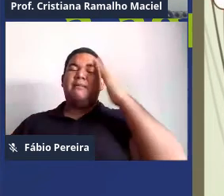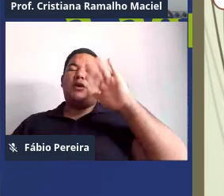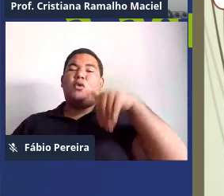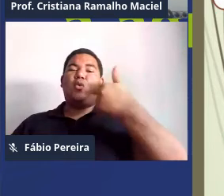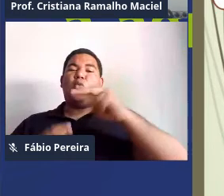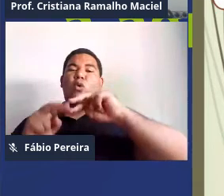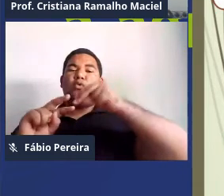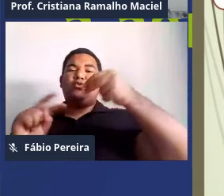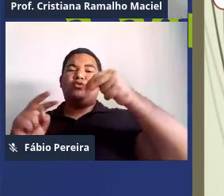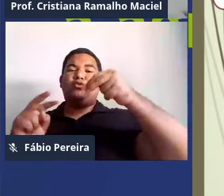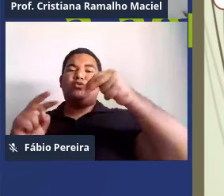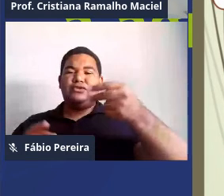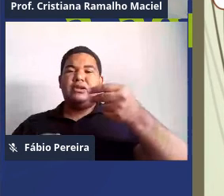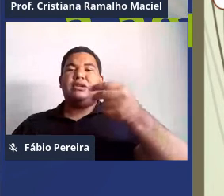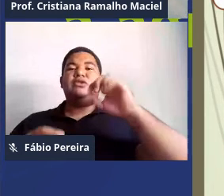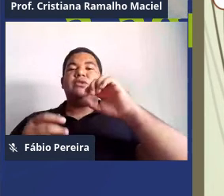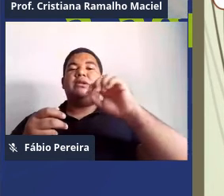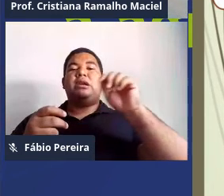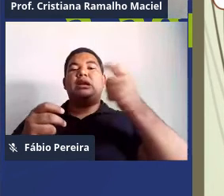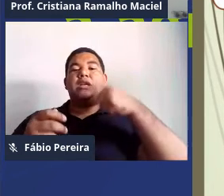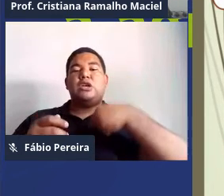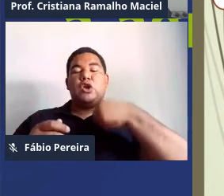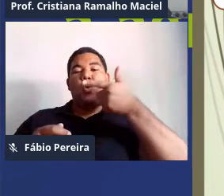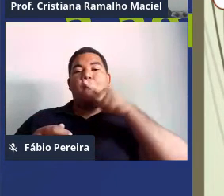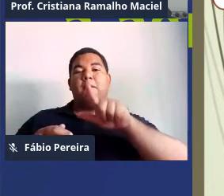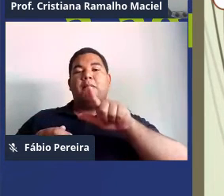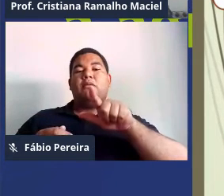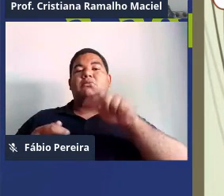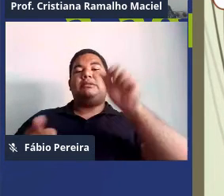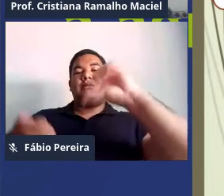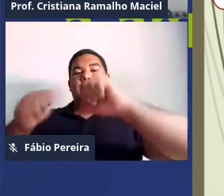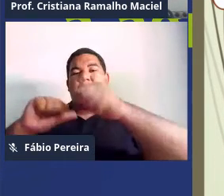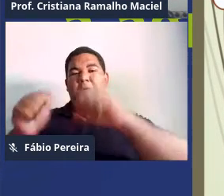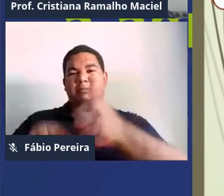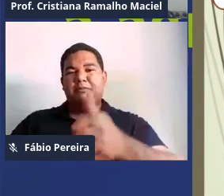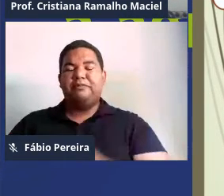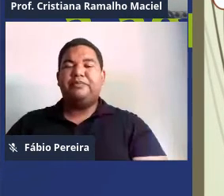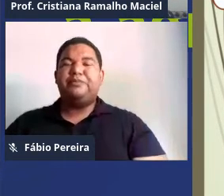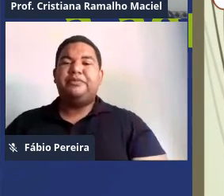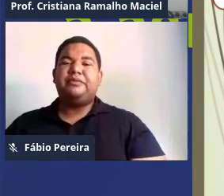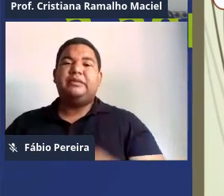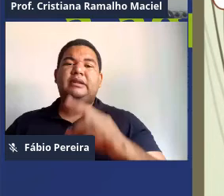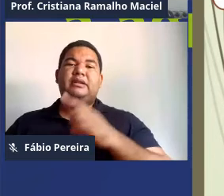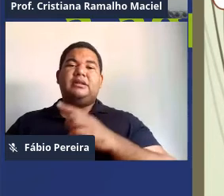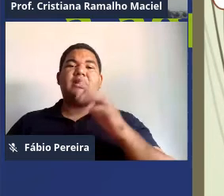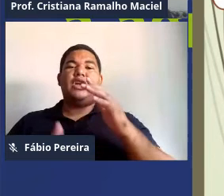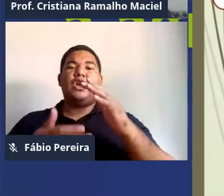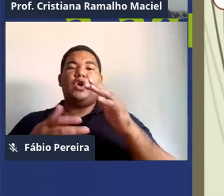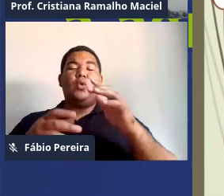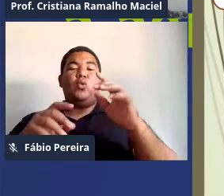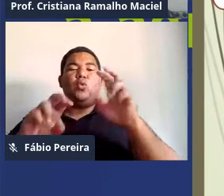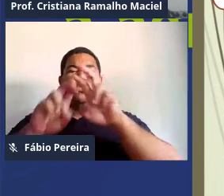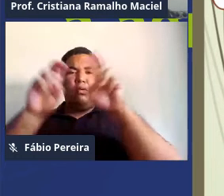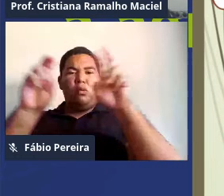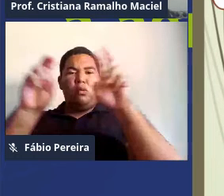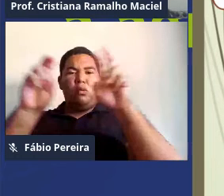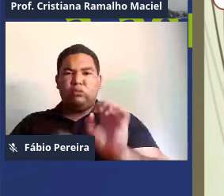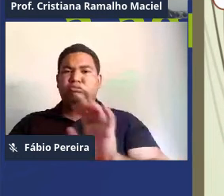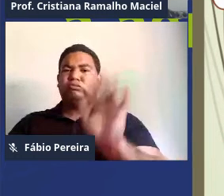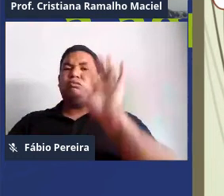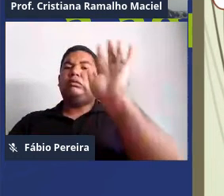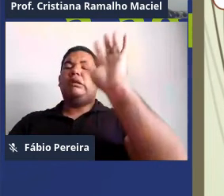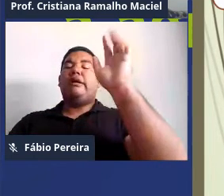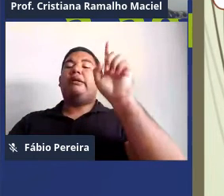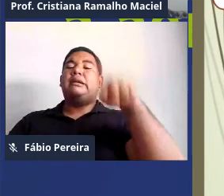proteínas. Então, eu vou ter programas de computador robustos que vão montar o quebra-cabeça e transformar